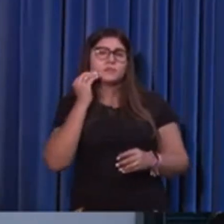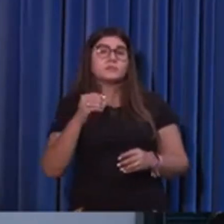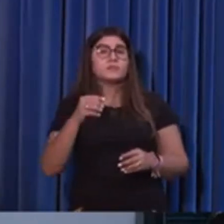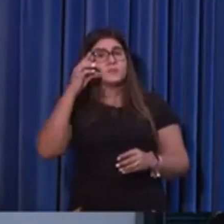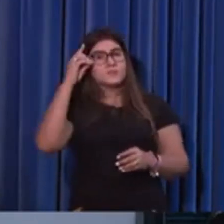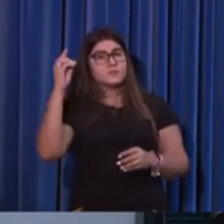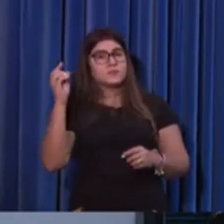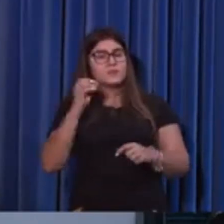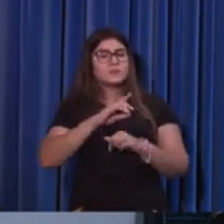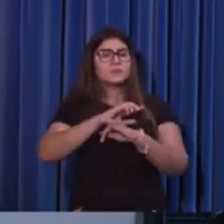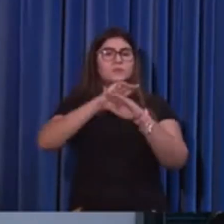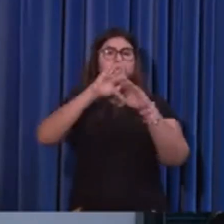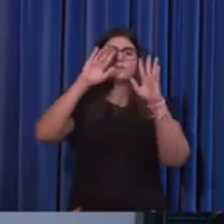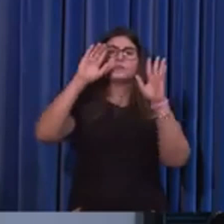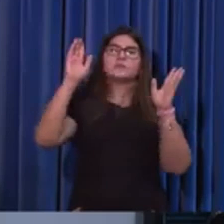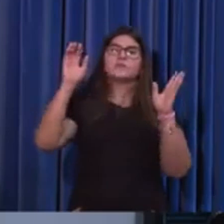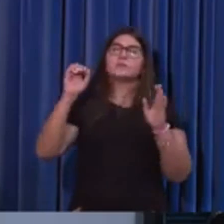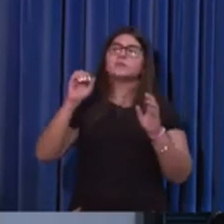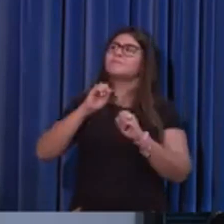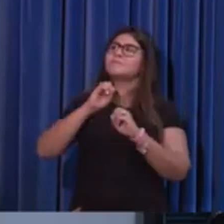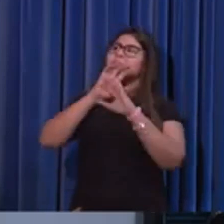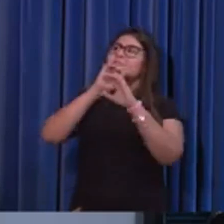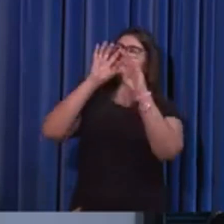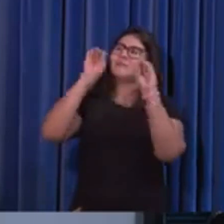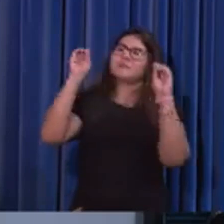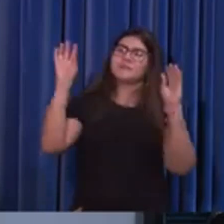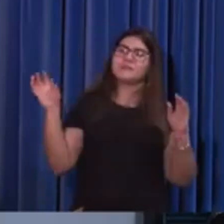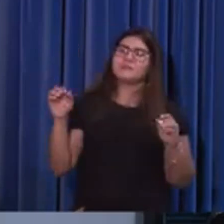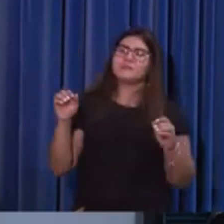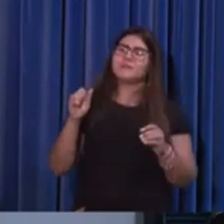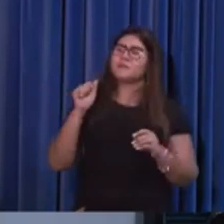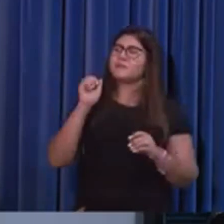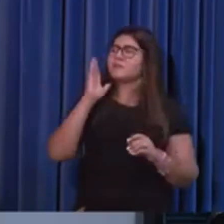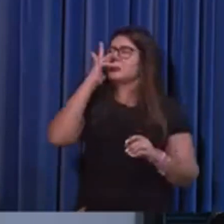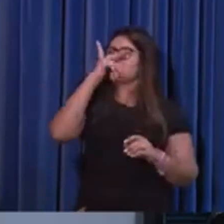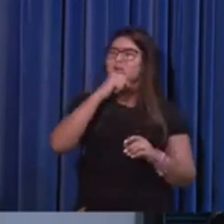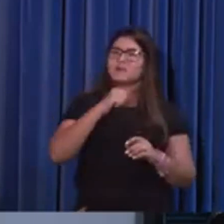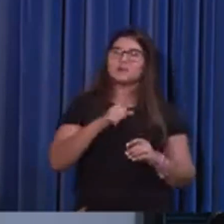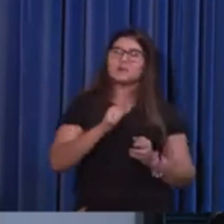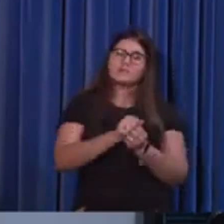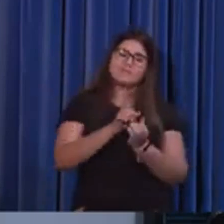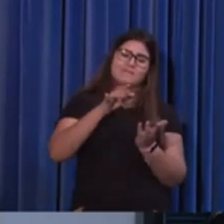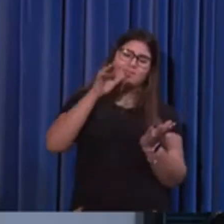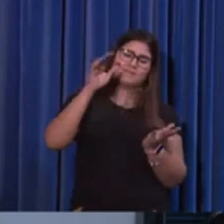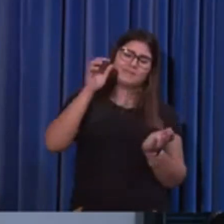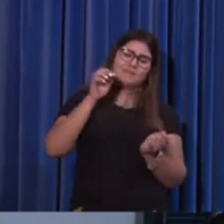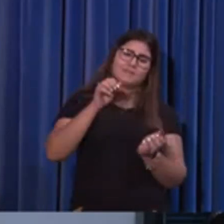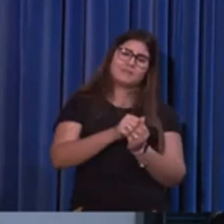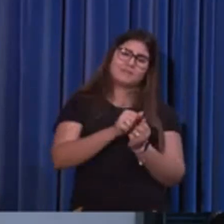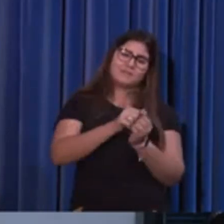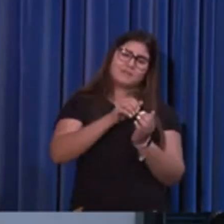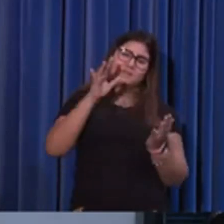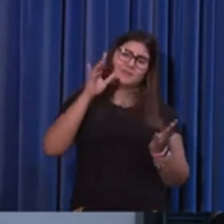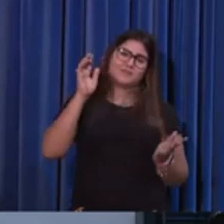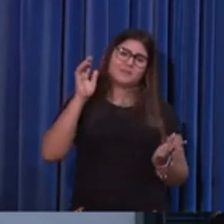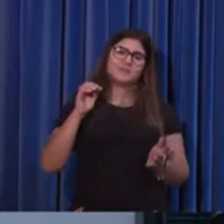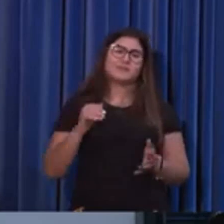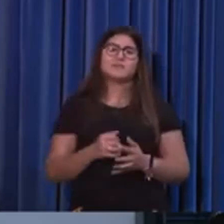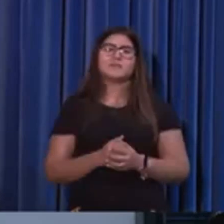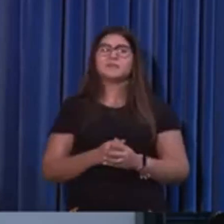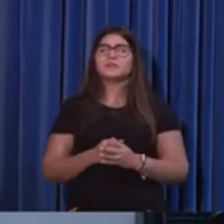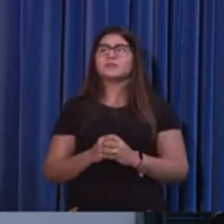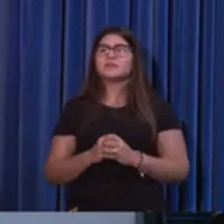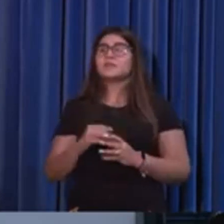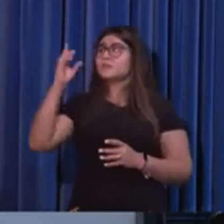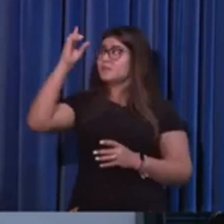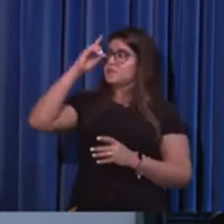com beleza e esplendor. Naquele dia que preparei. Esta é